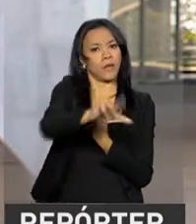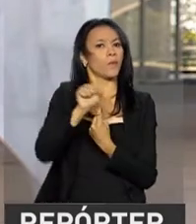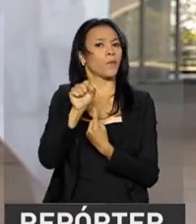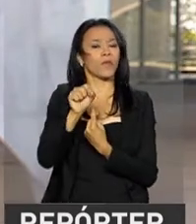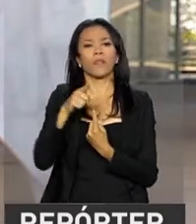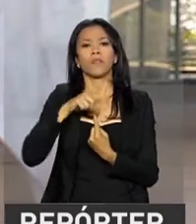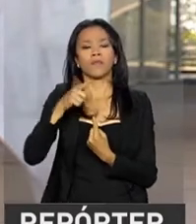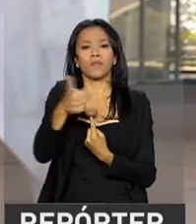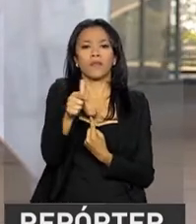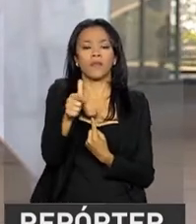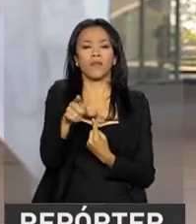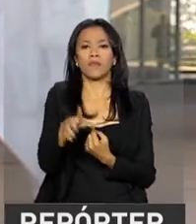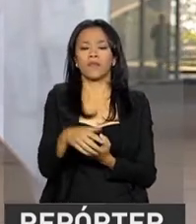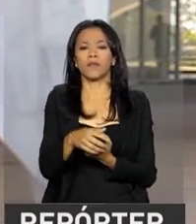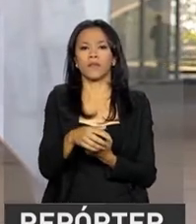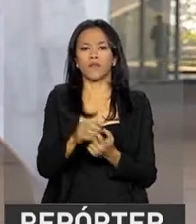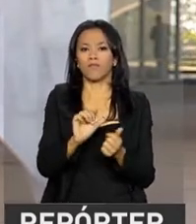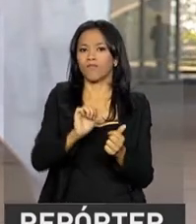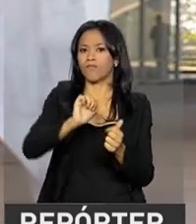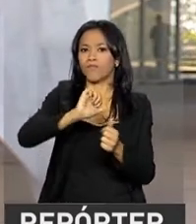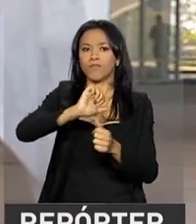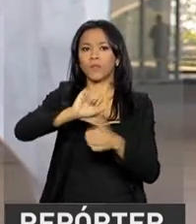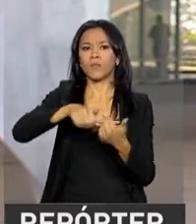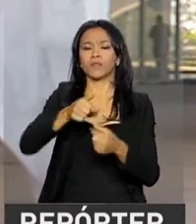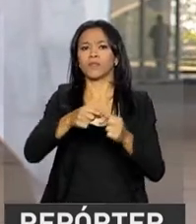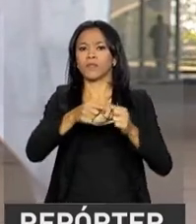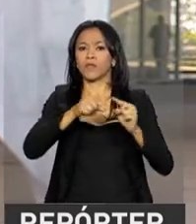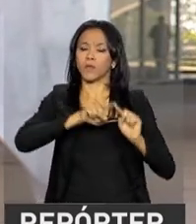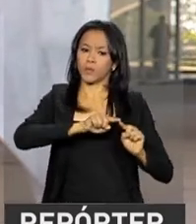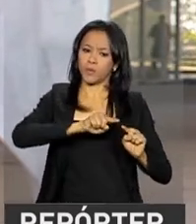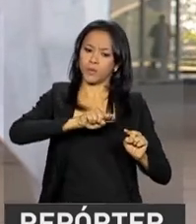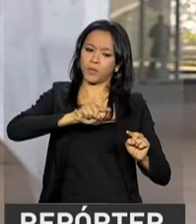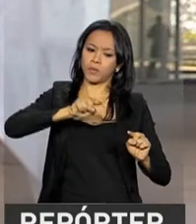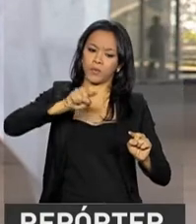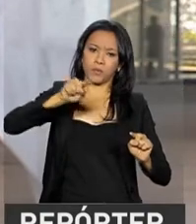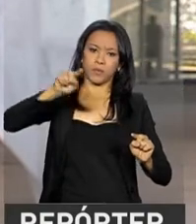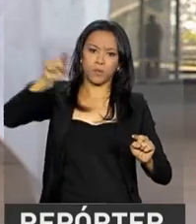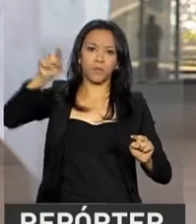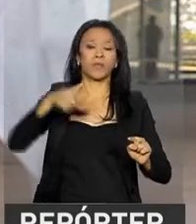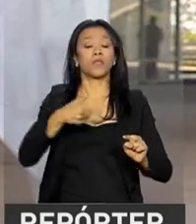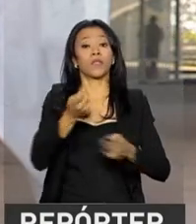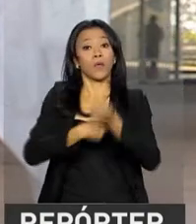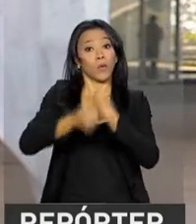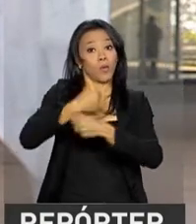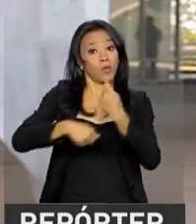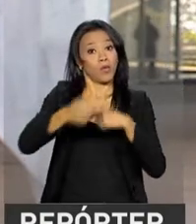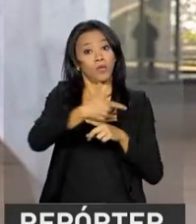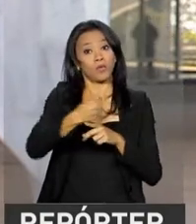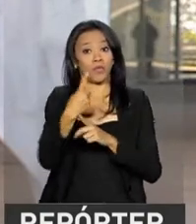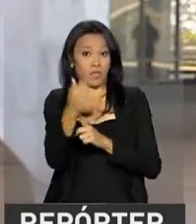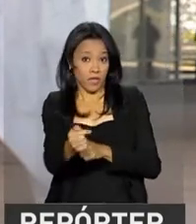houve alteração na projeção do crescimento da economia para 2017, que ficou em